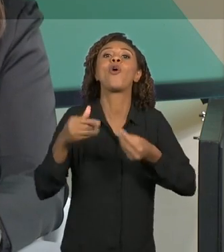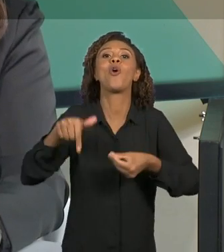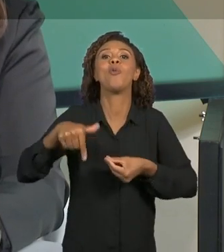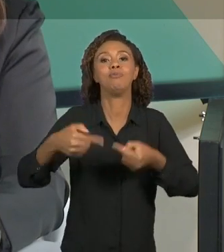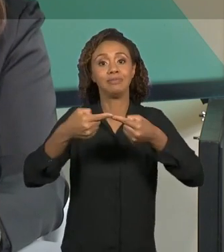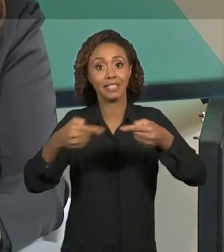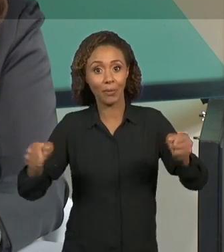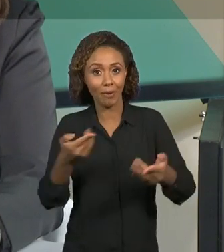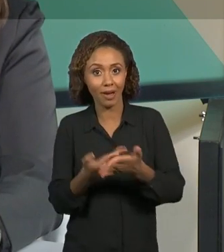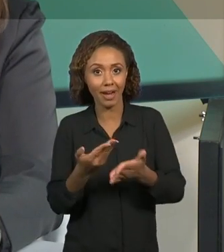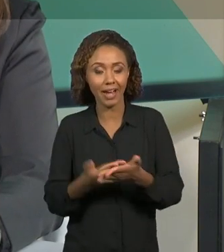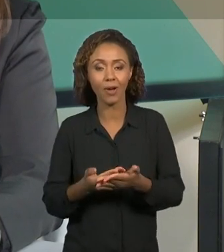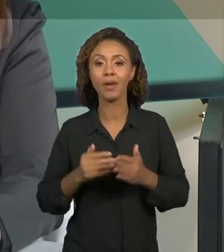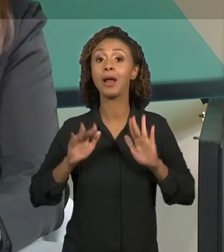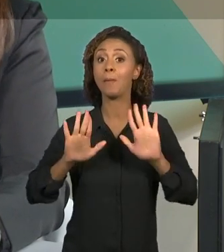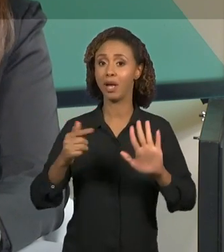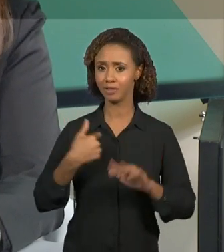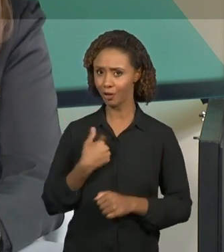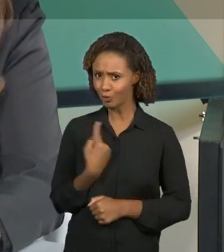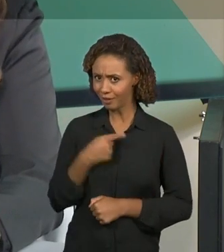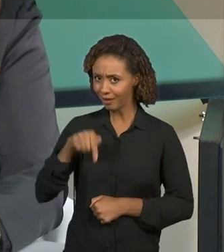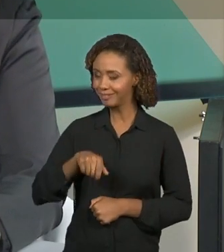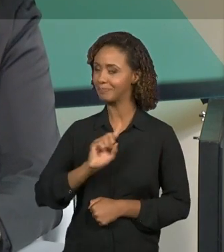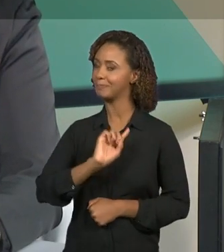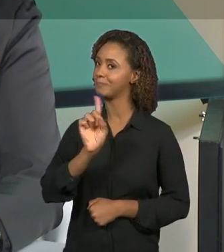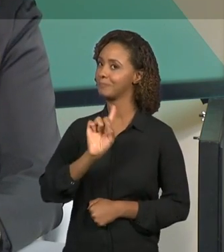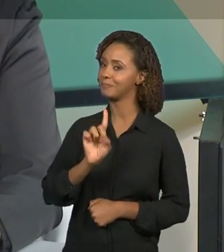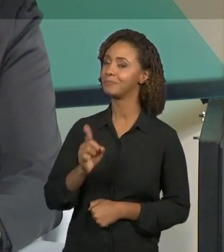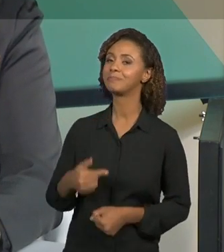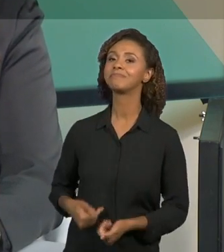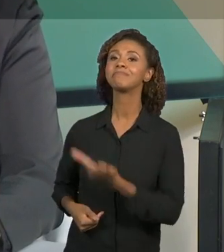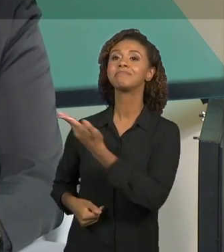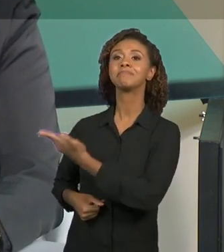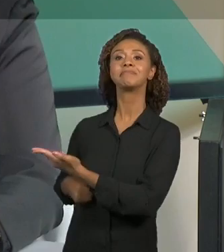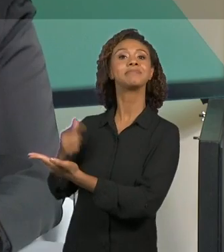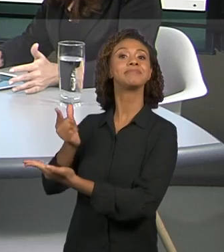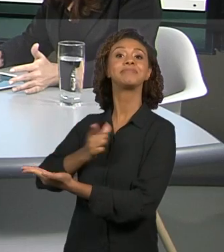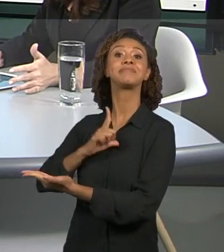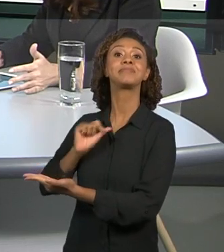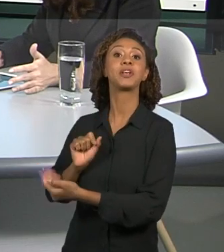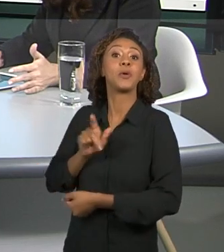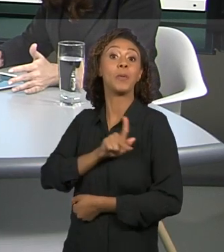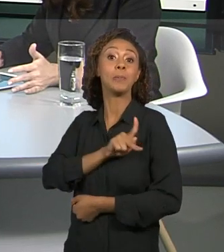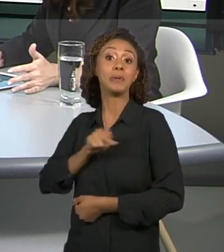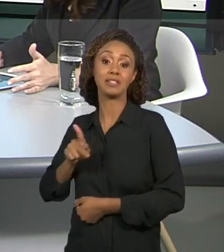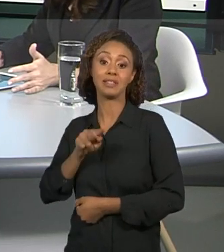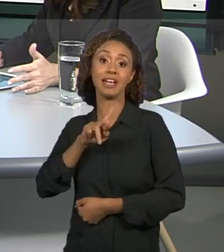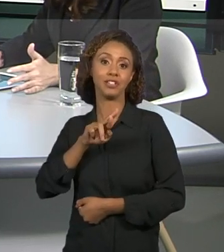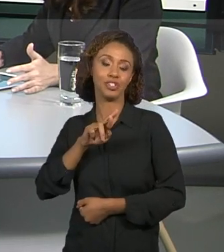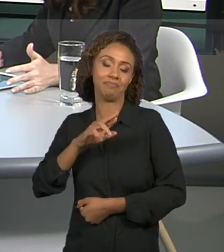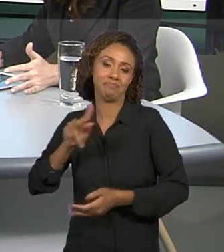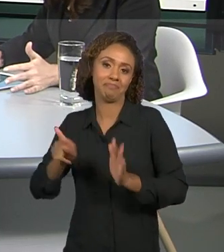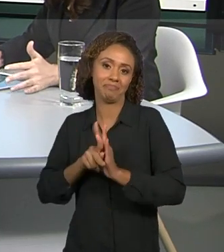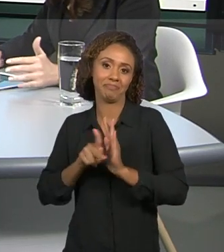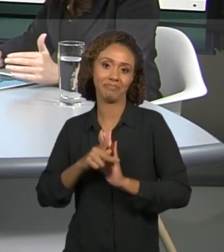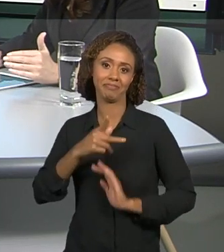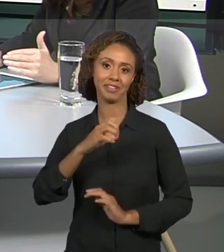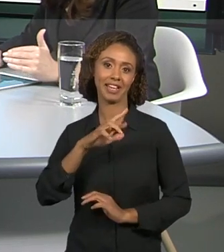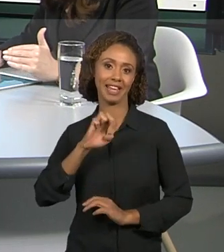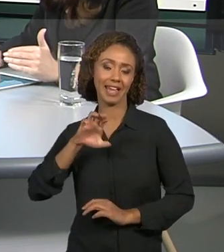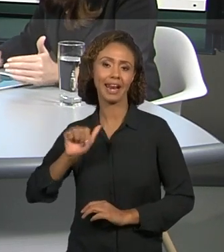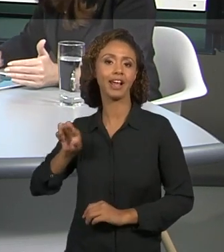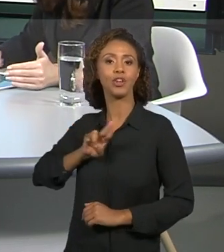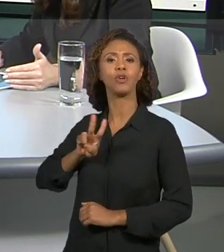nessa aula inaugural mas eu não estou sozinha daí eu tenho aqui do meu lado o presidente do crea vinicius marchese e